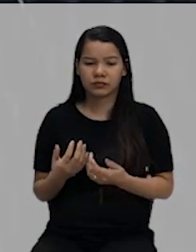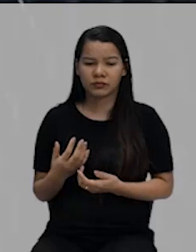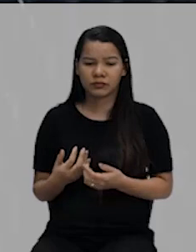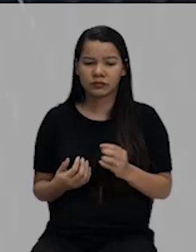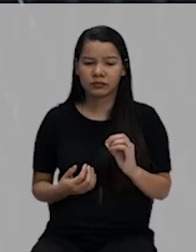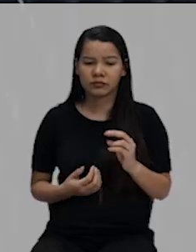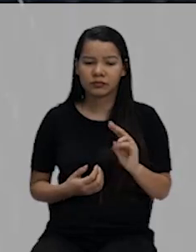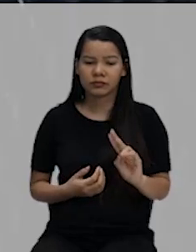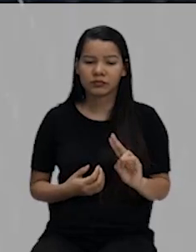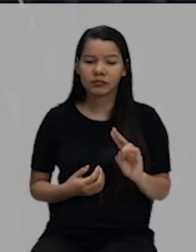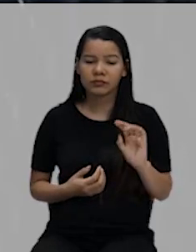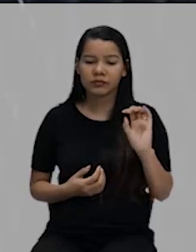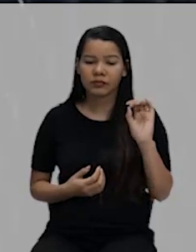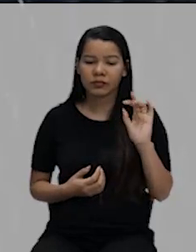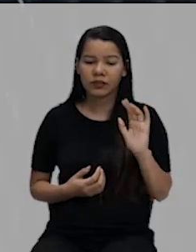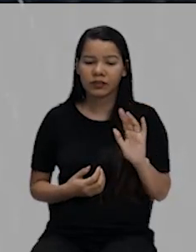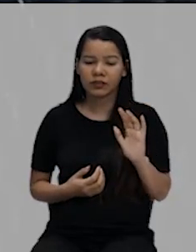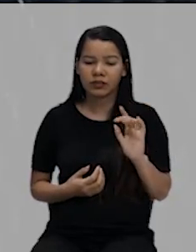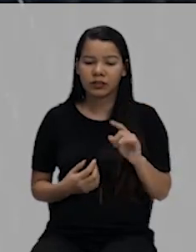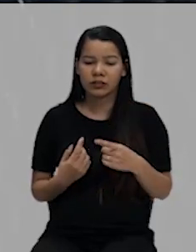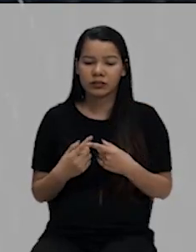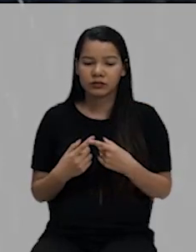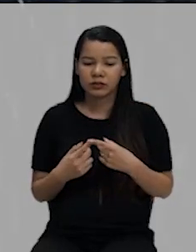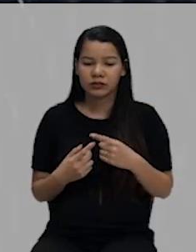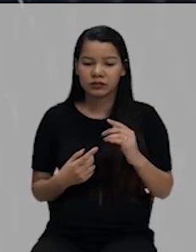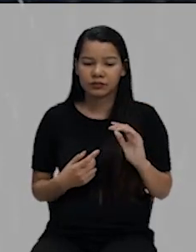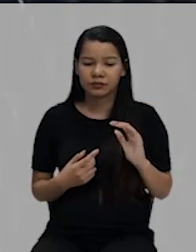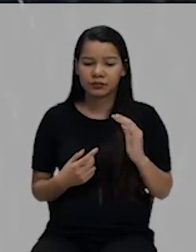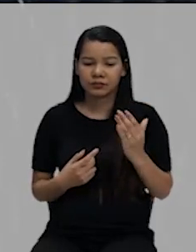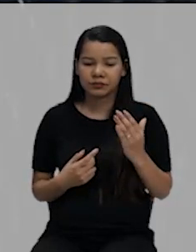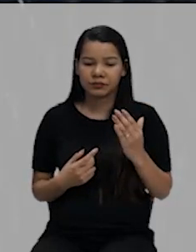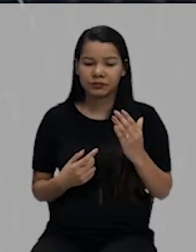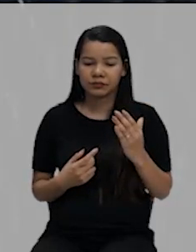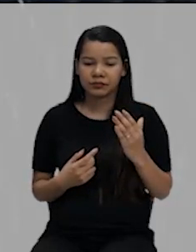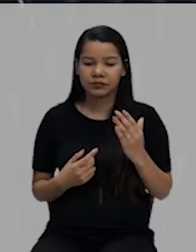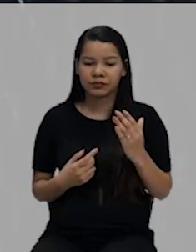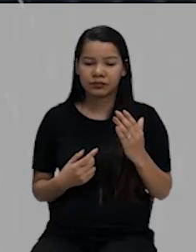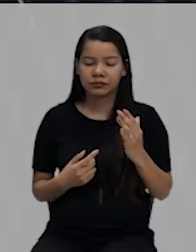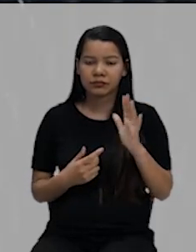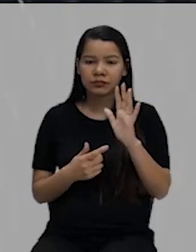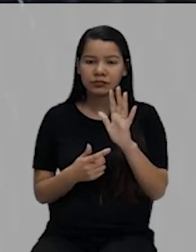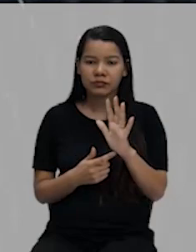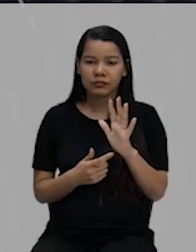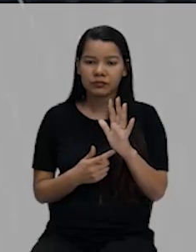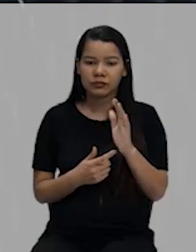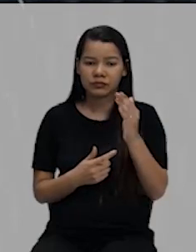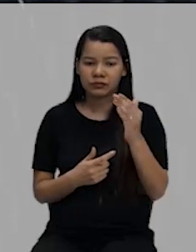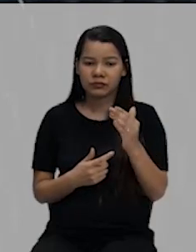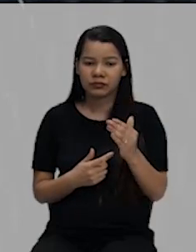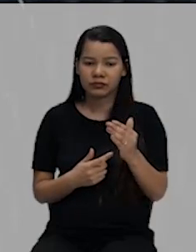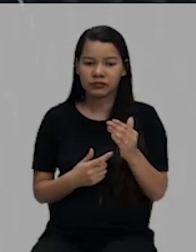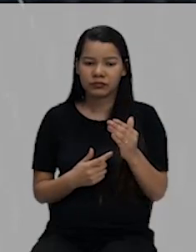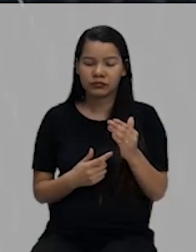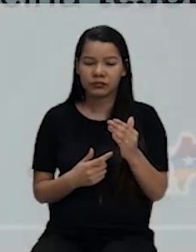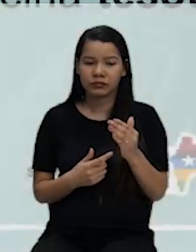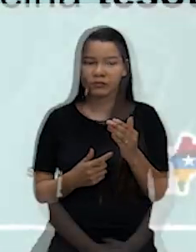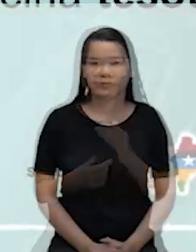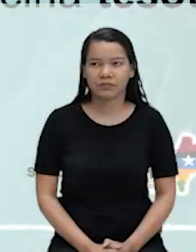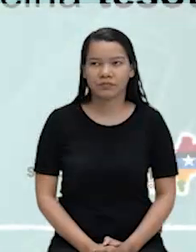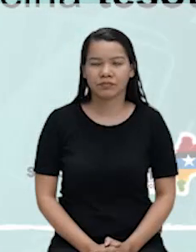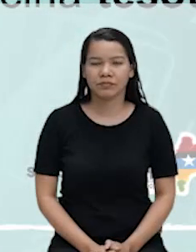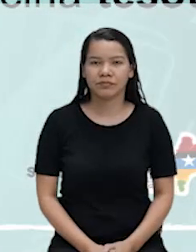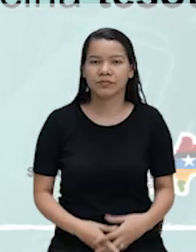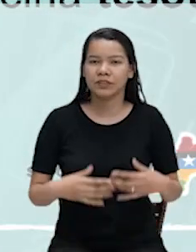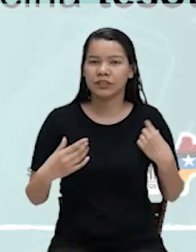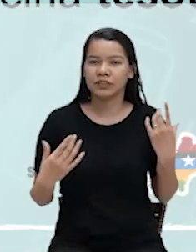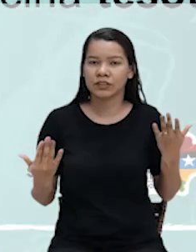ocorrendo uma reação química. Então, são sinais, turma, da presença de uma reação química.